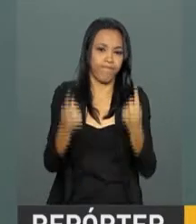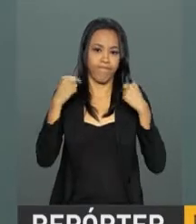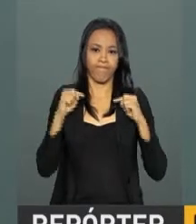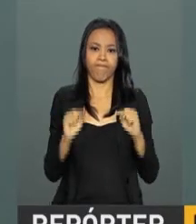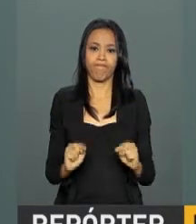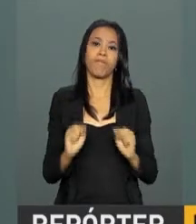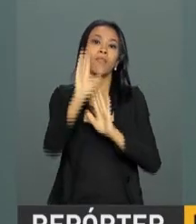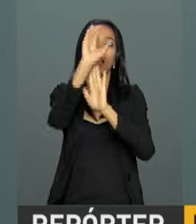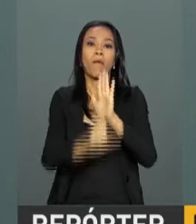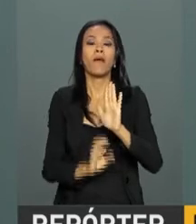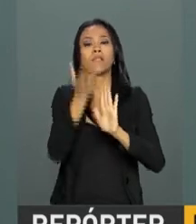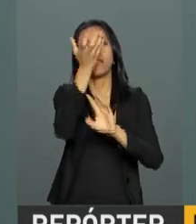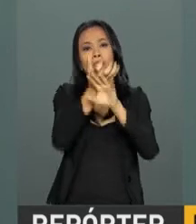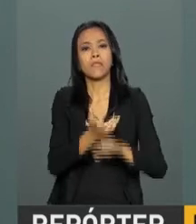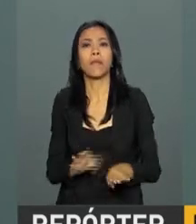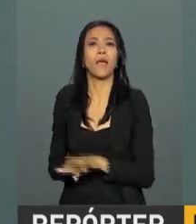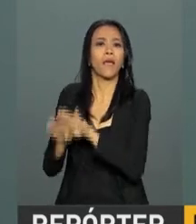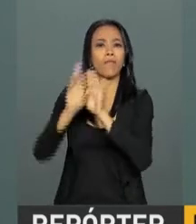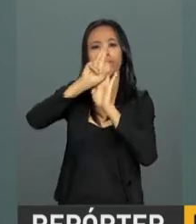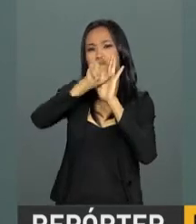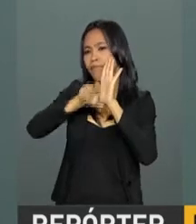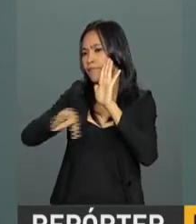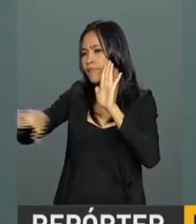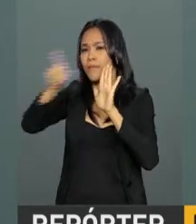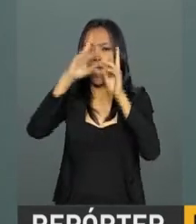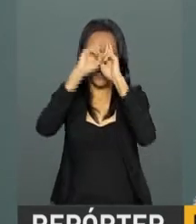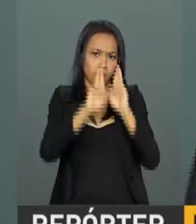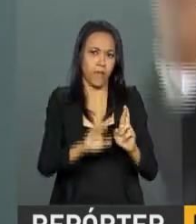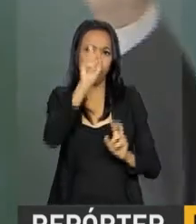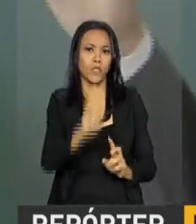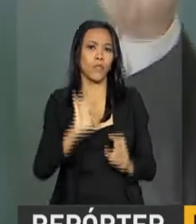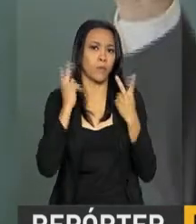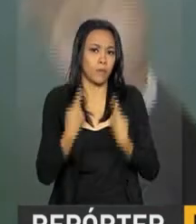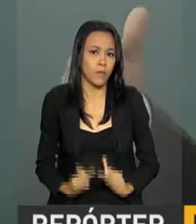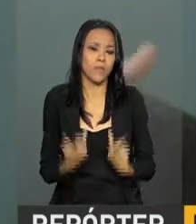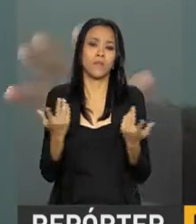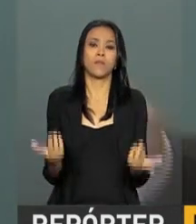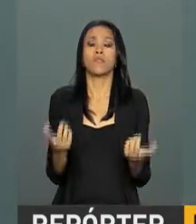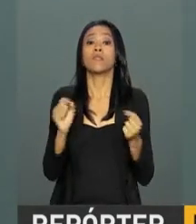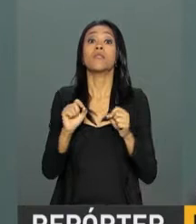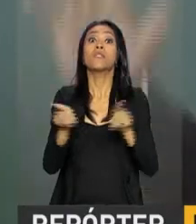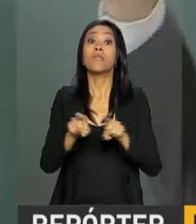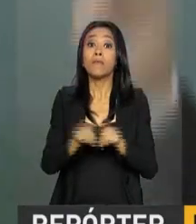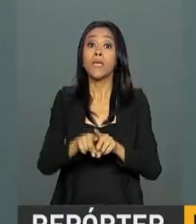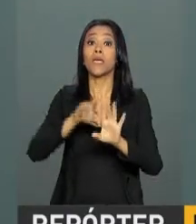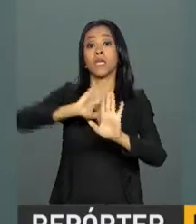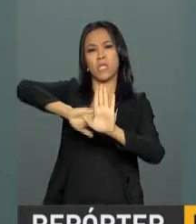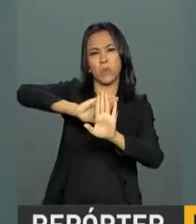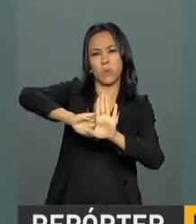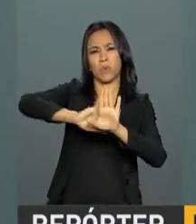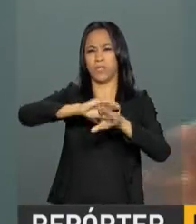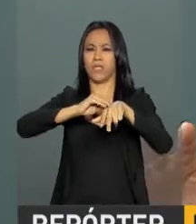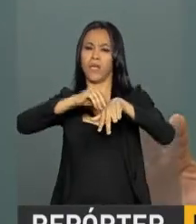respeito às diferenças respeito dos direitos humanos em uma prisão com relação à ideologia de gênero coisa